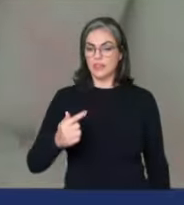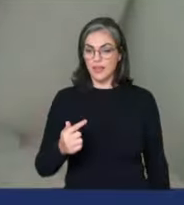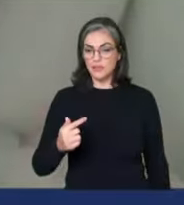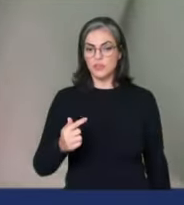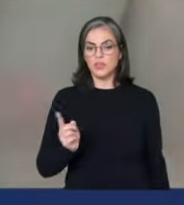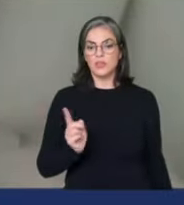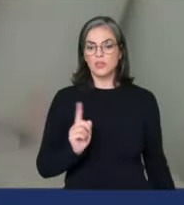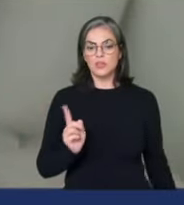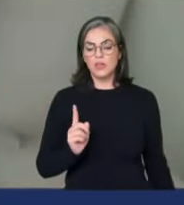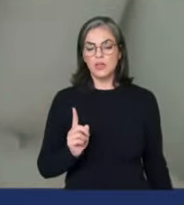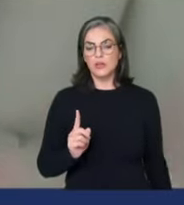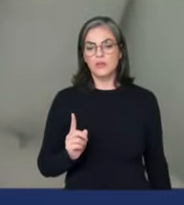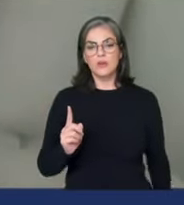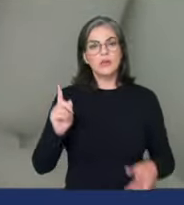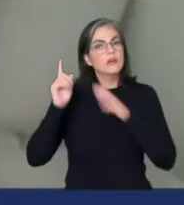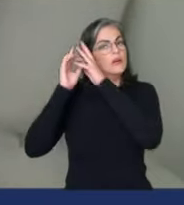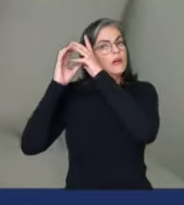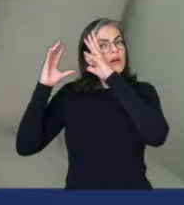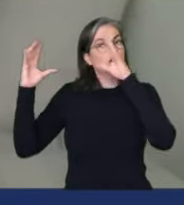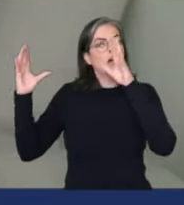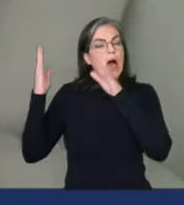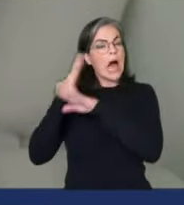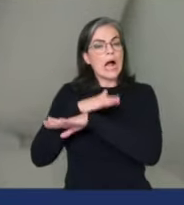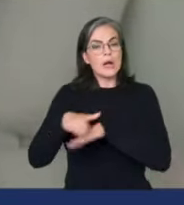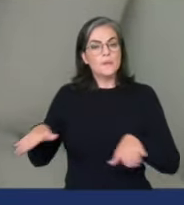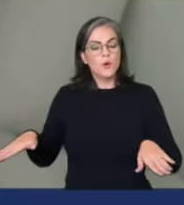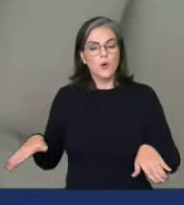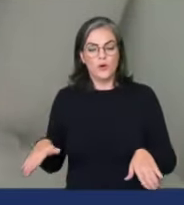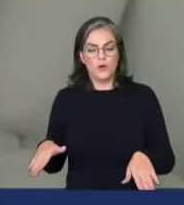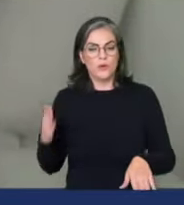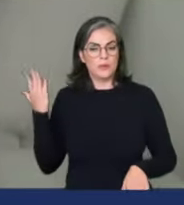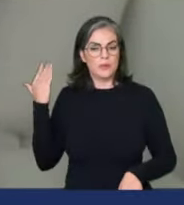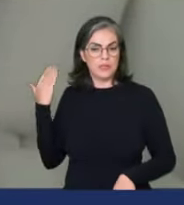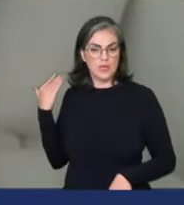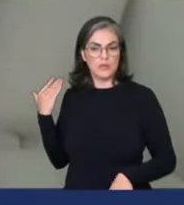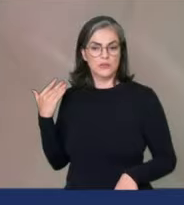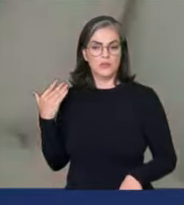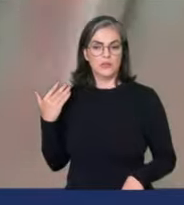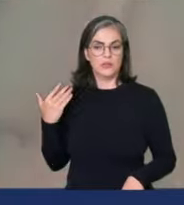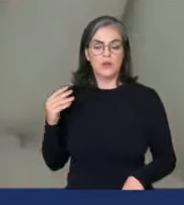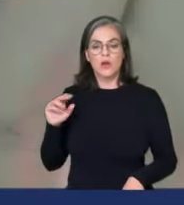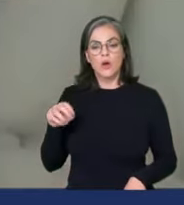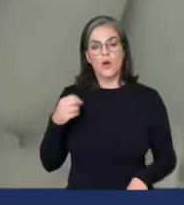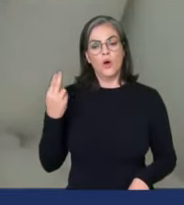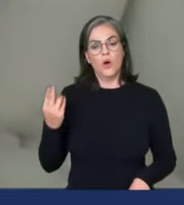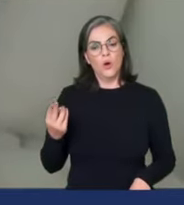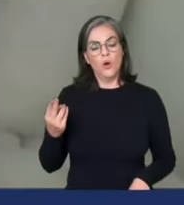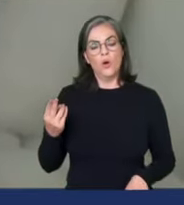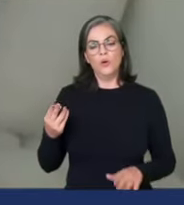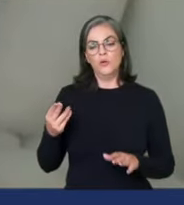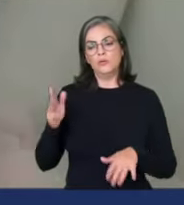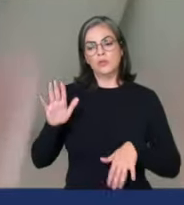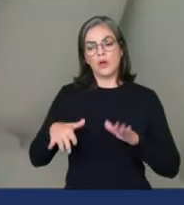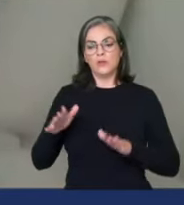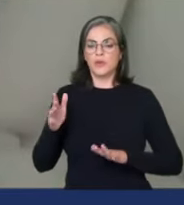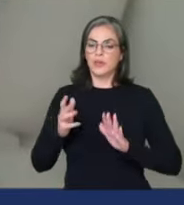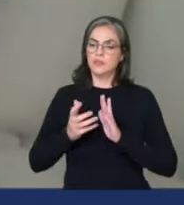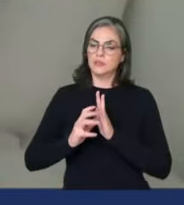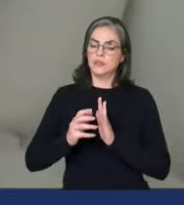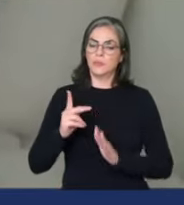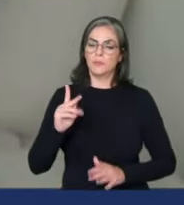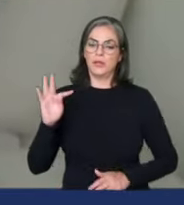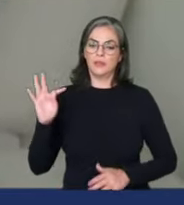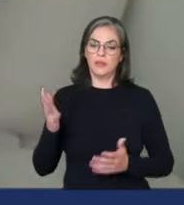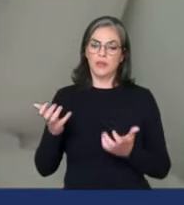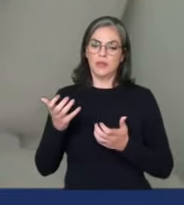Esse mundo paralelo não existe mais, a não ser que o Partido dos Trabalhadores tenha uma proposta muito clara de